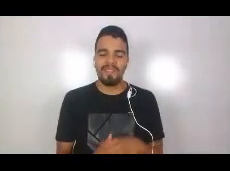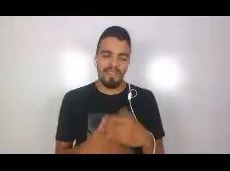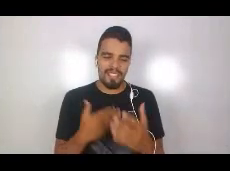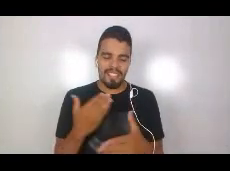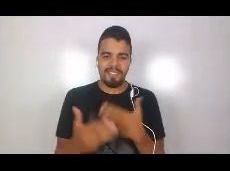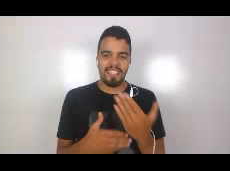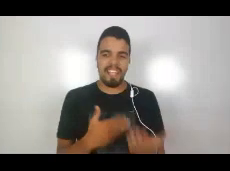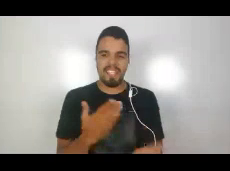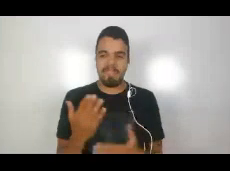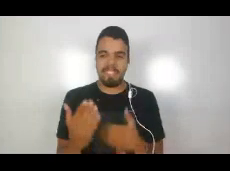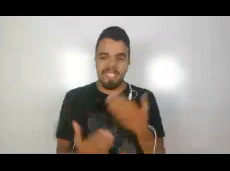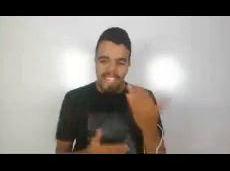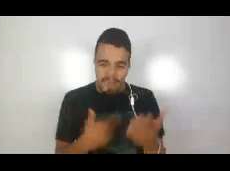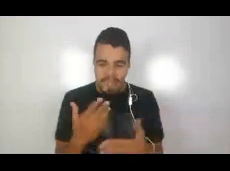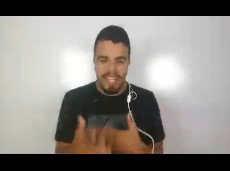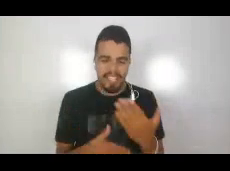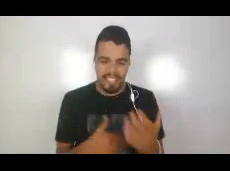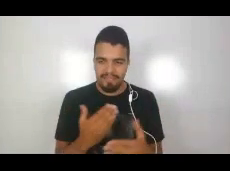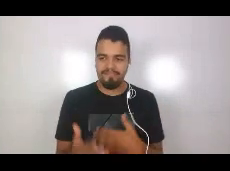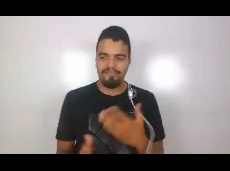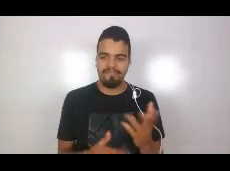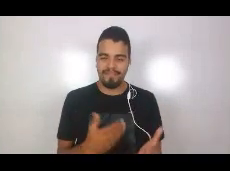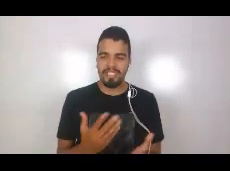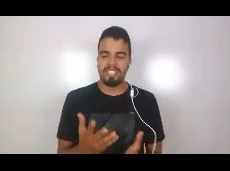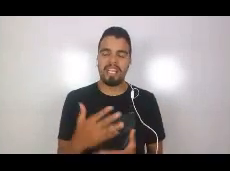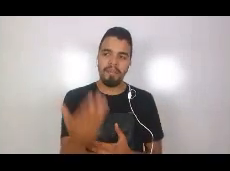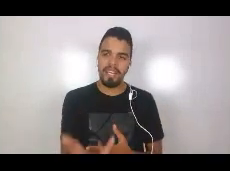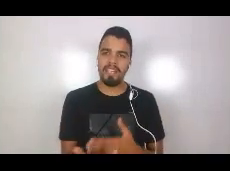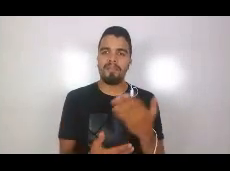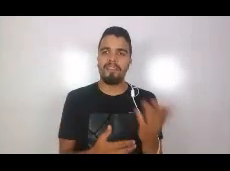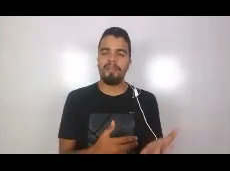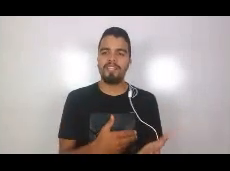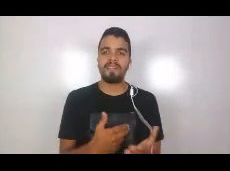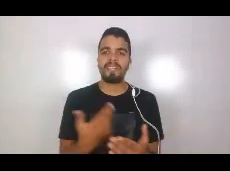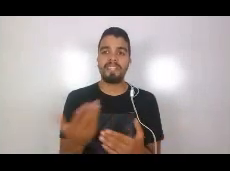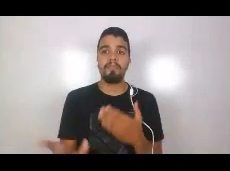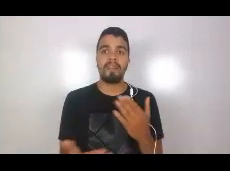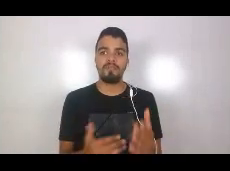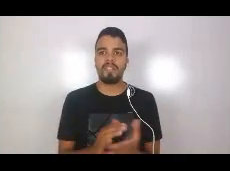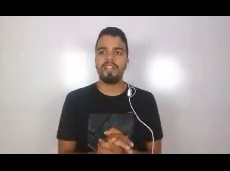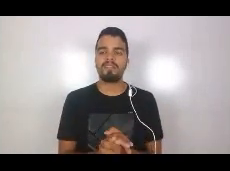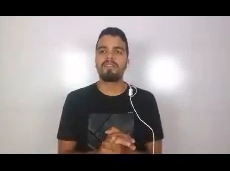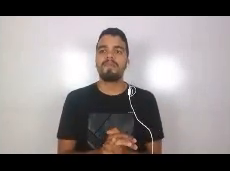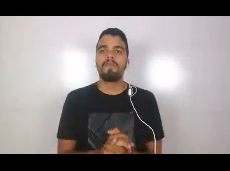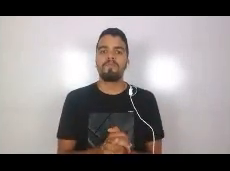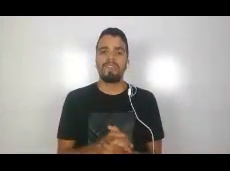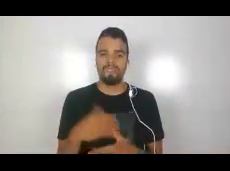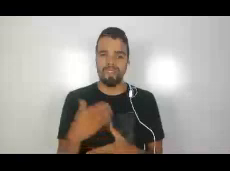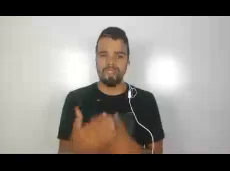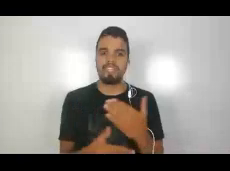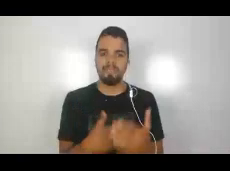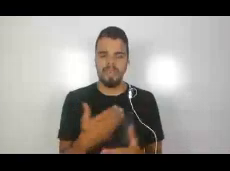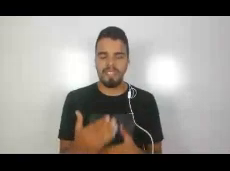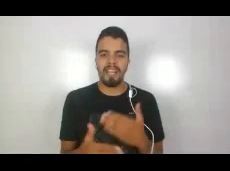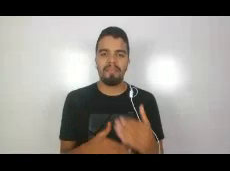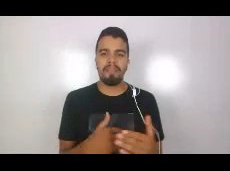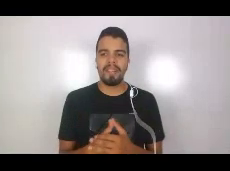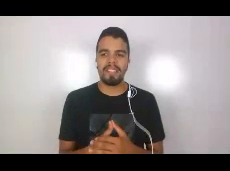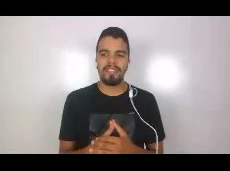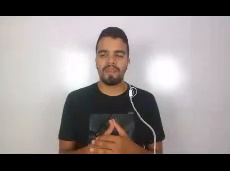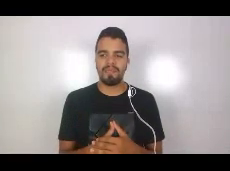Então, nossa sociedade ainda precisa caminhar, né? Está caminhando, obviamente, mas ainda em passos lentos, mas nossa sociedade